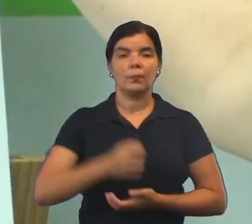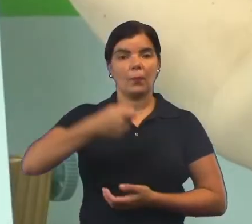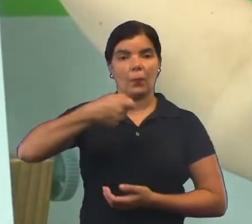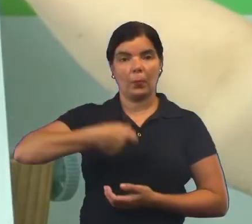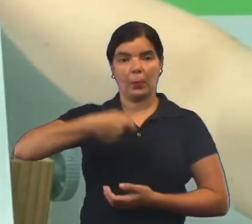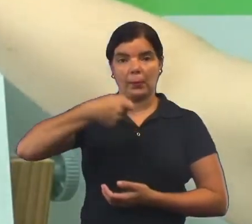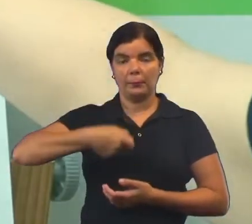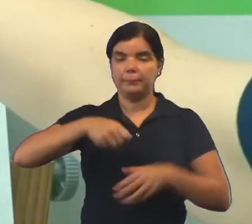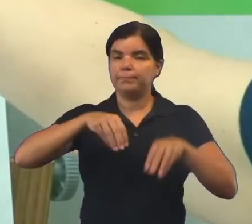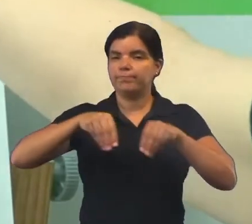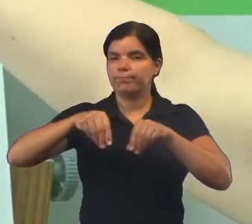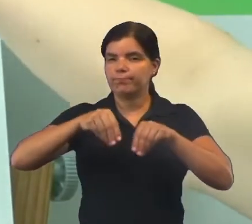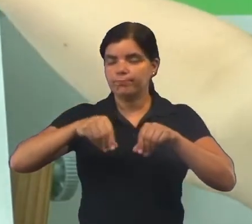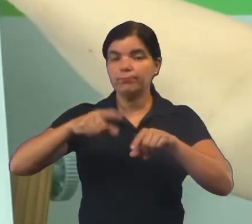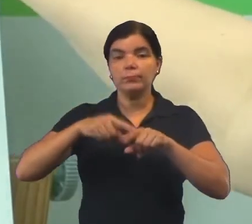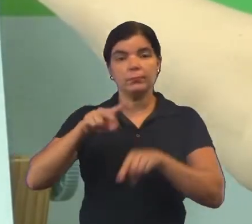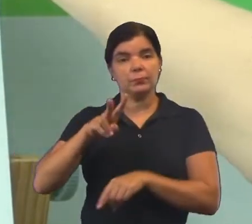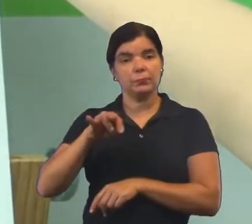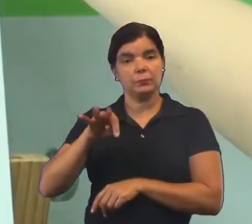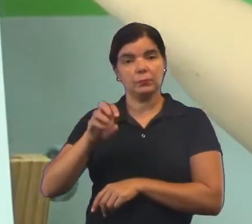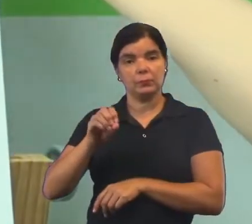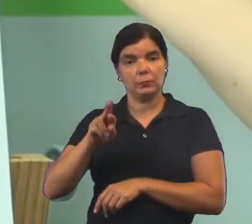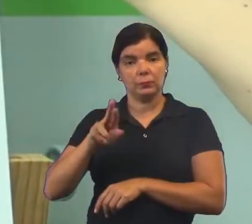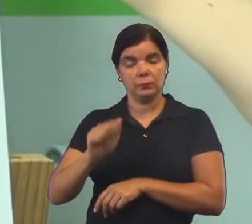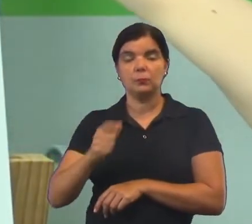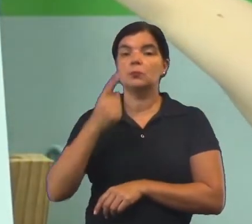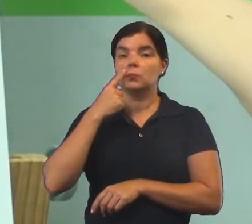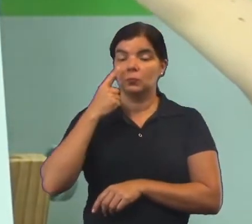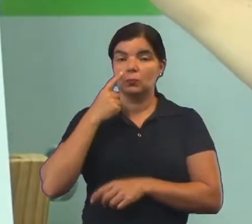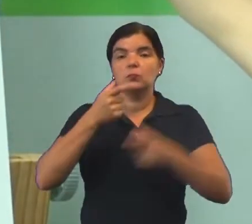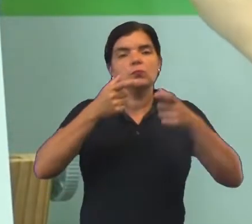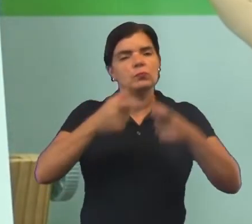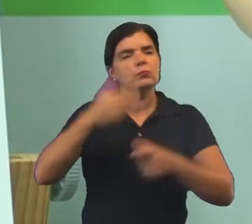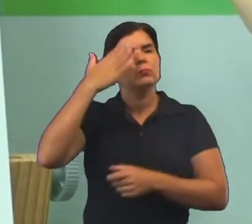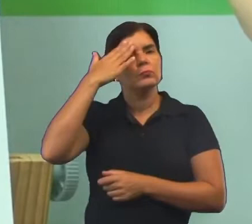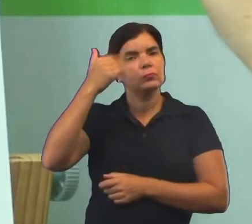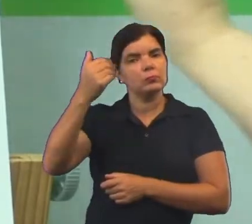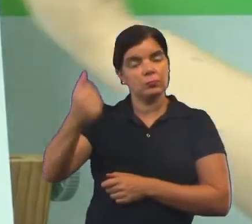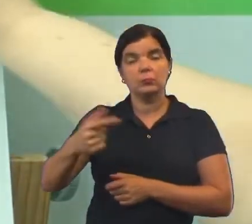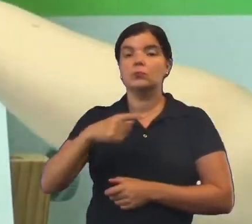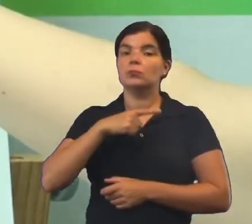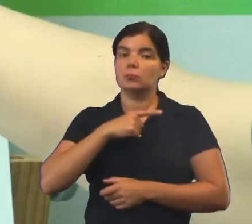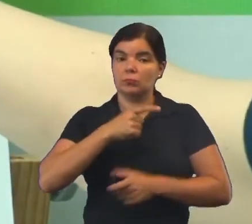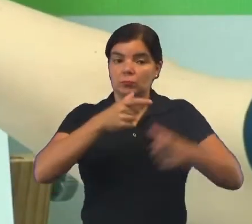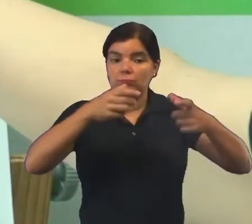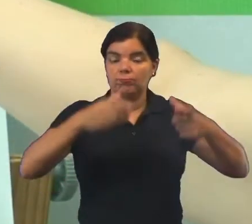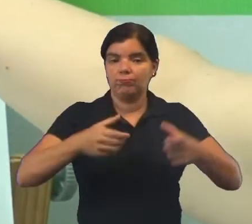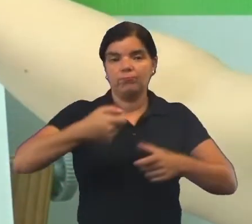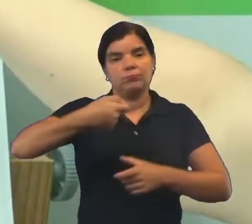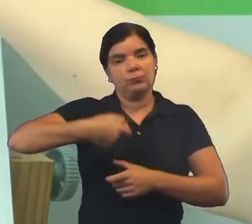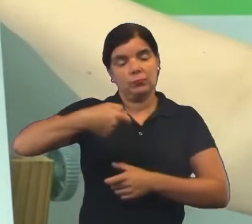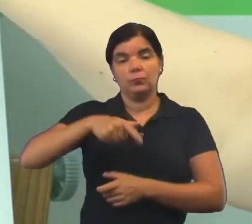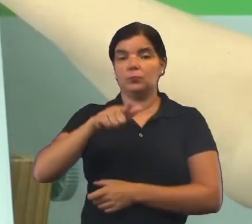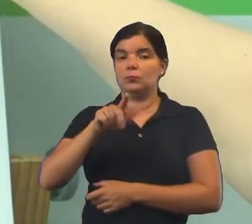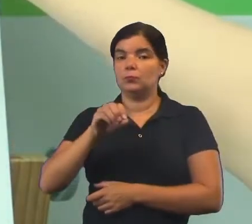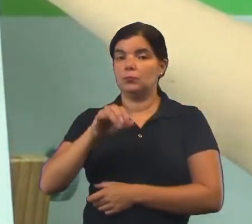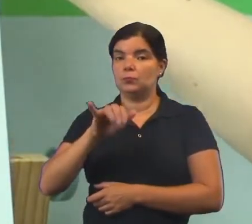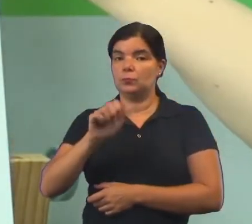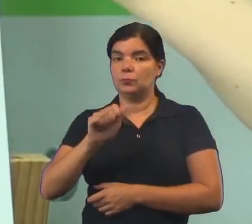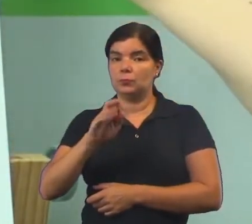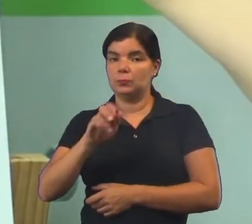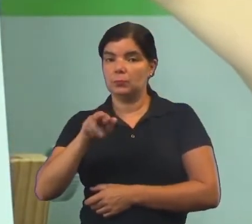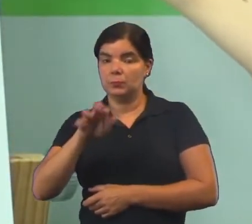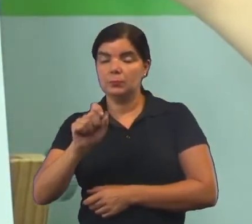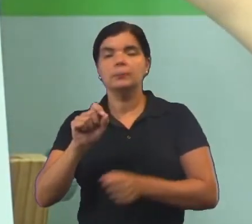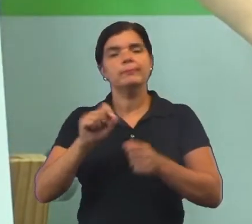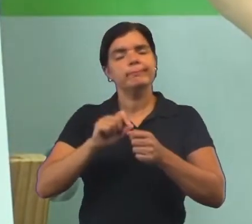de barro. Em Vitória, o artesanato mais famoso é o das paneleiras de goiabeiras, que fazem